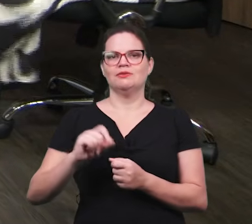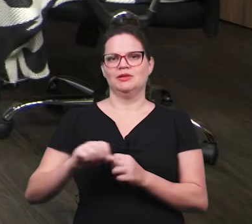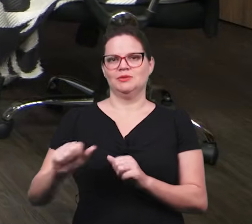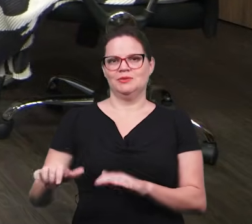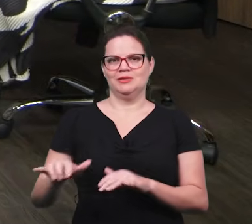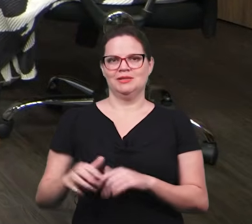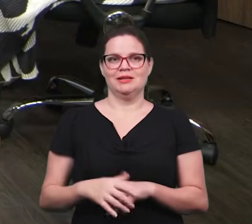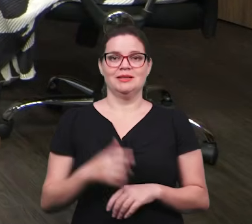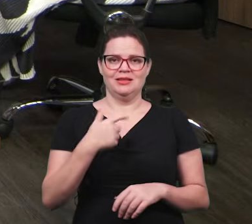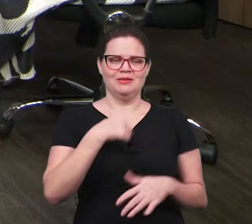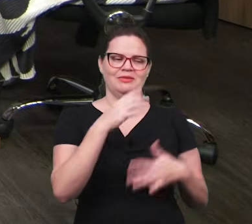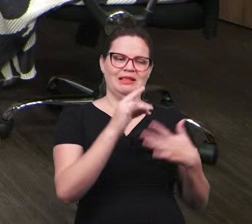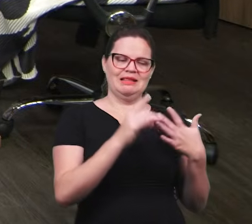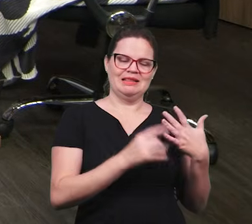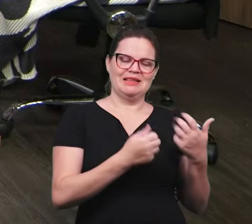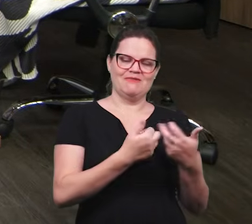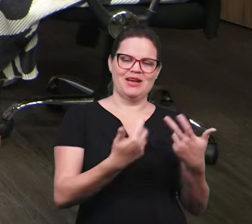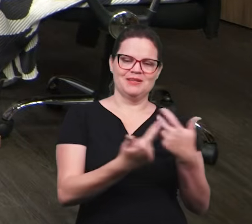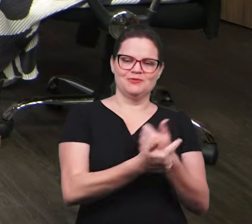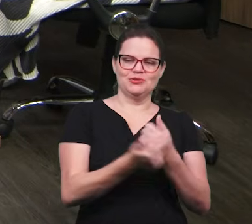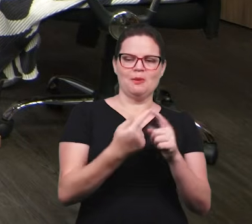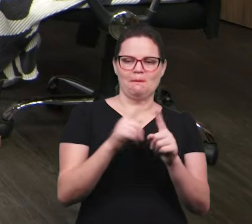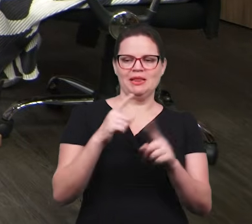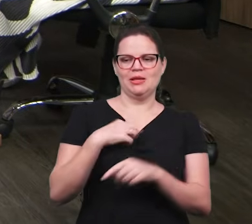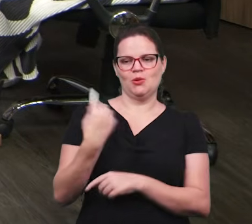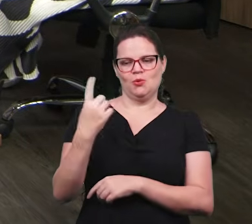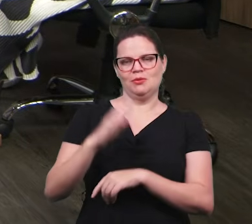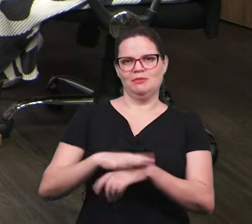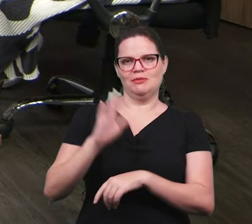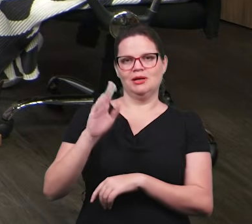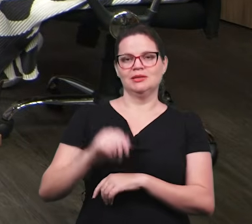que mais uma delas é uma carreira do capelão. O capelão, ele é